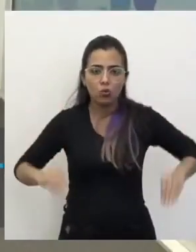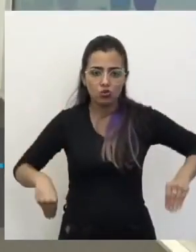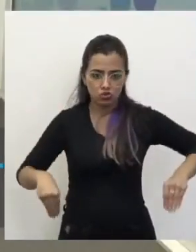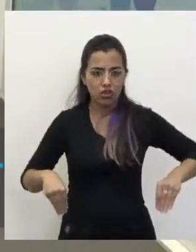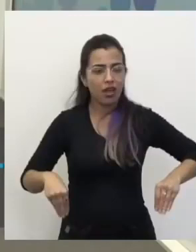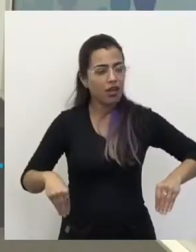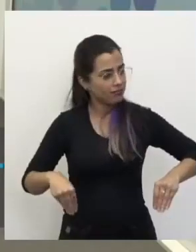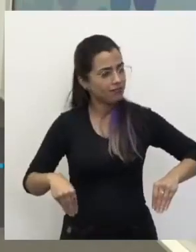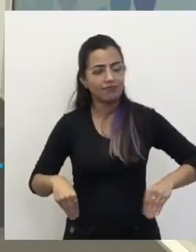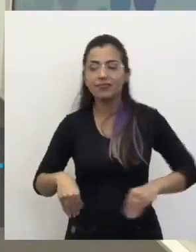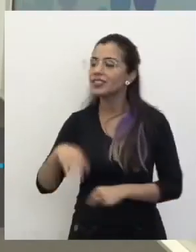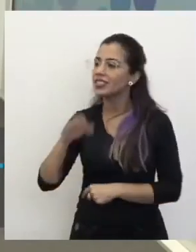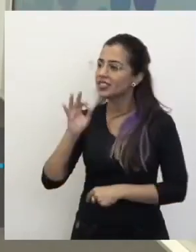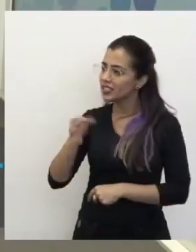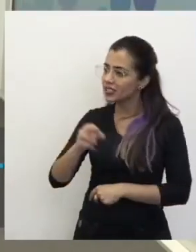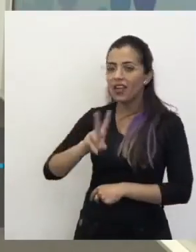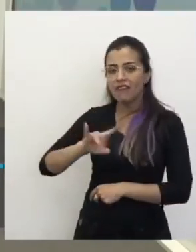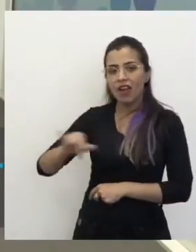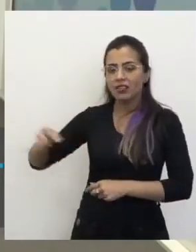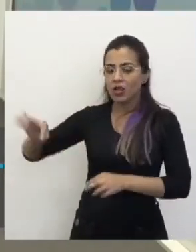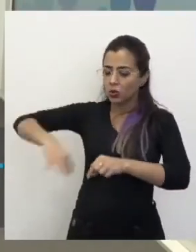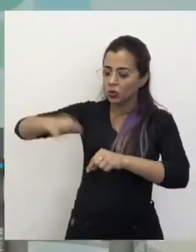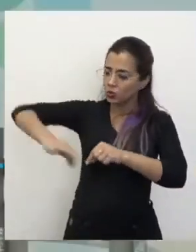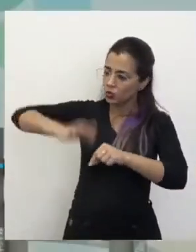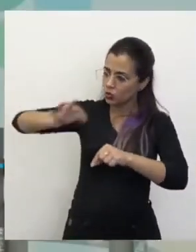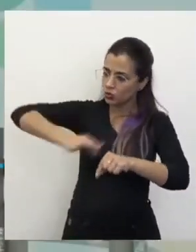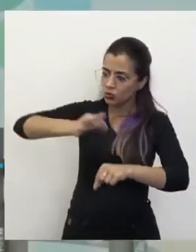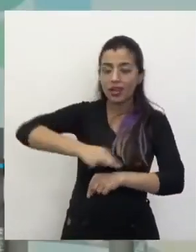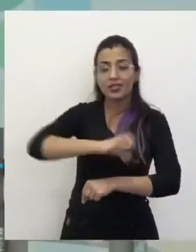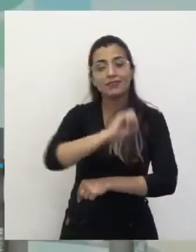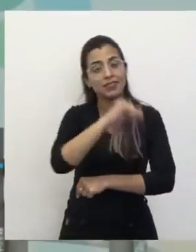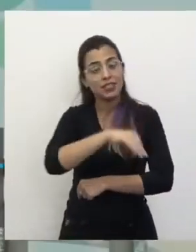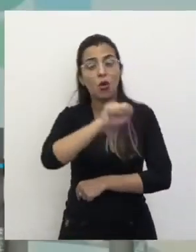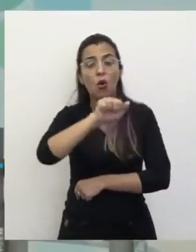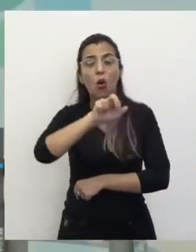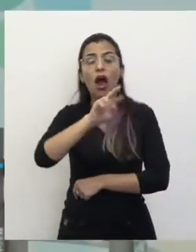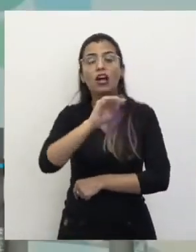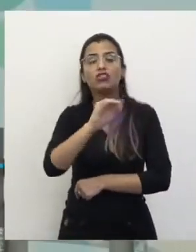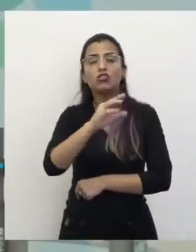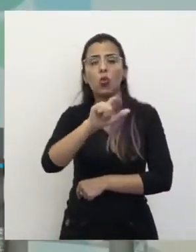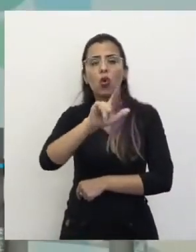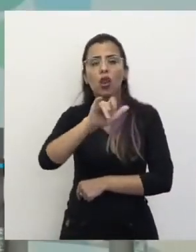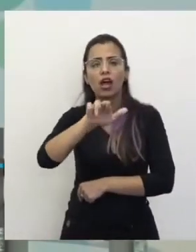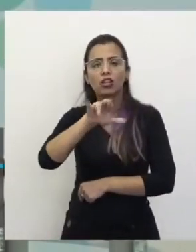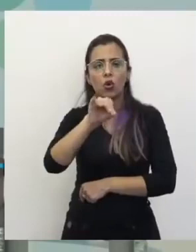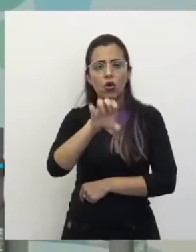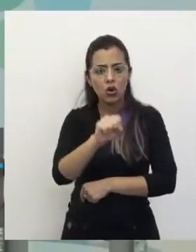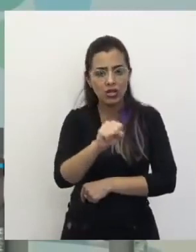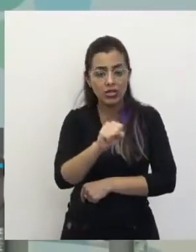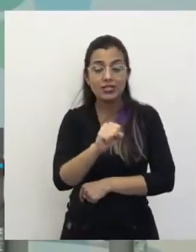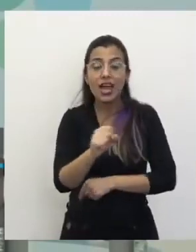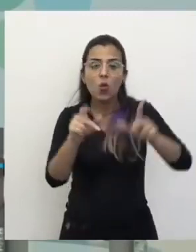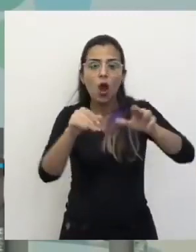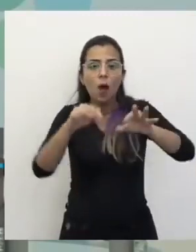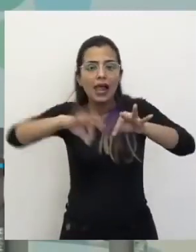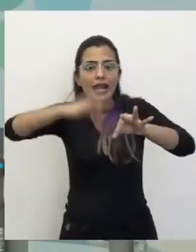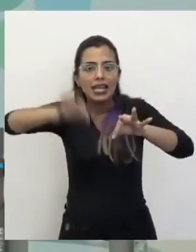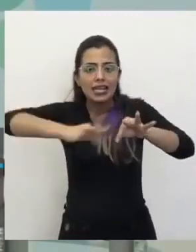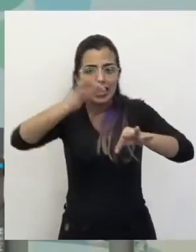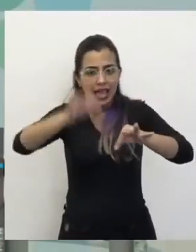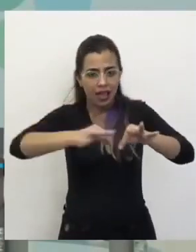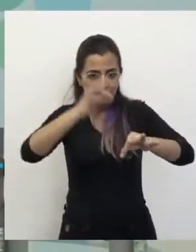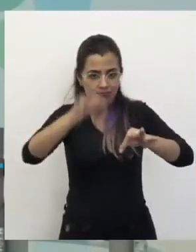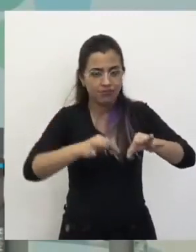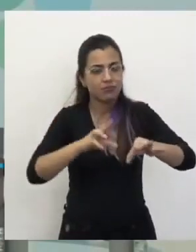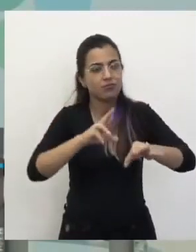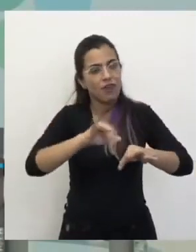isso, e aí a gente vai costurar, e os articuladores, eles funcionam como essa linha que a gente vai